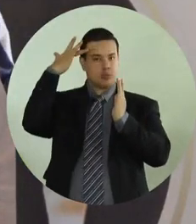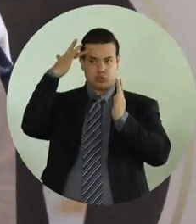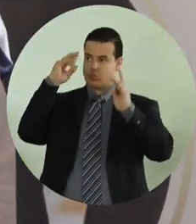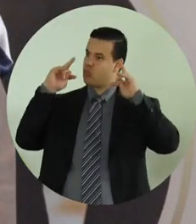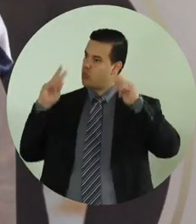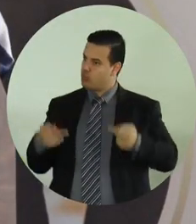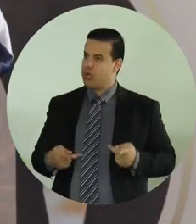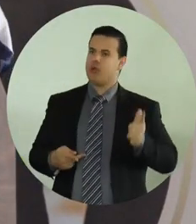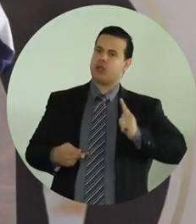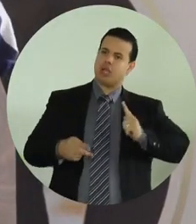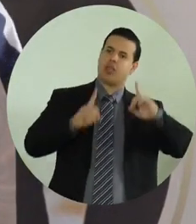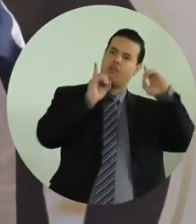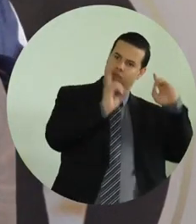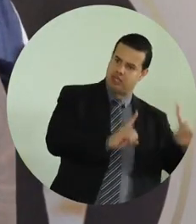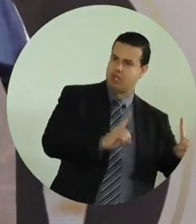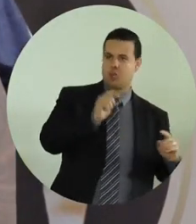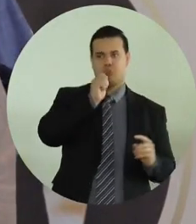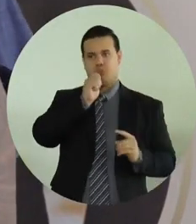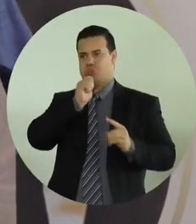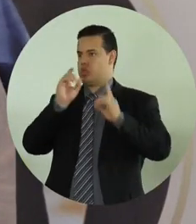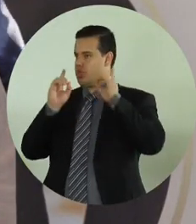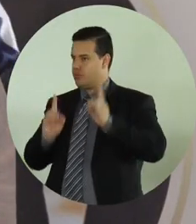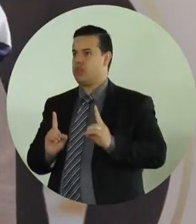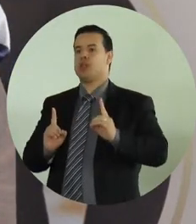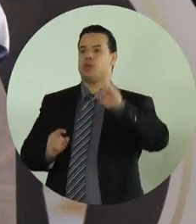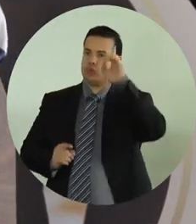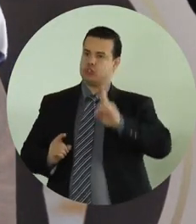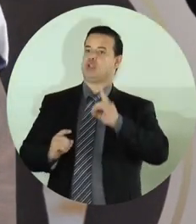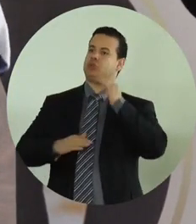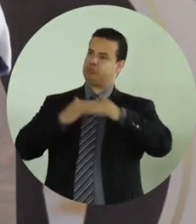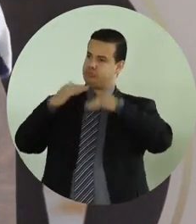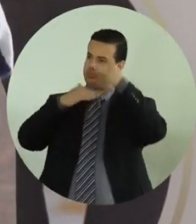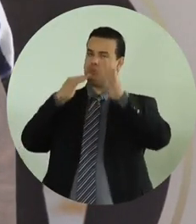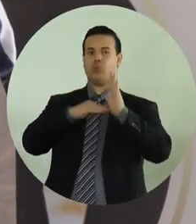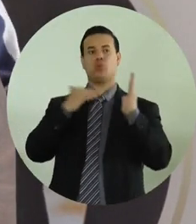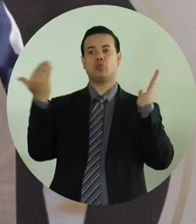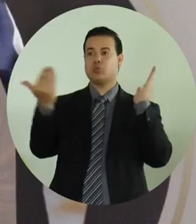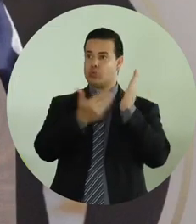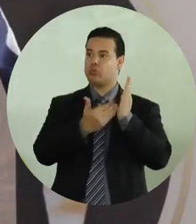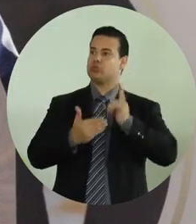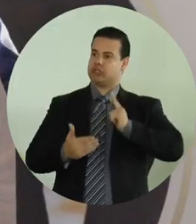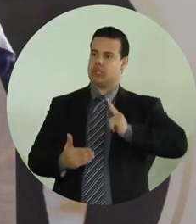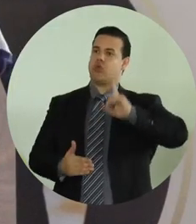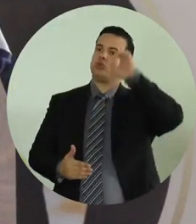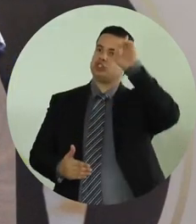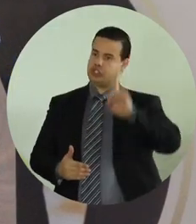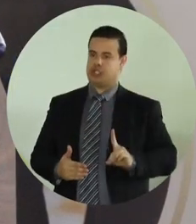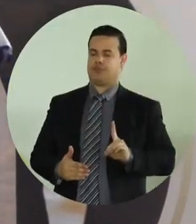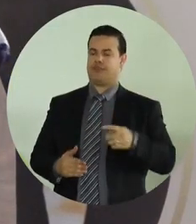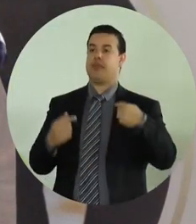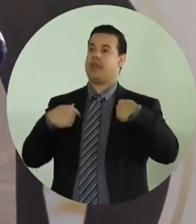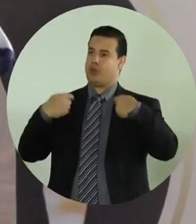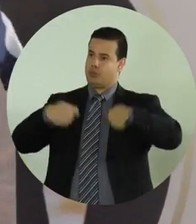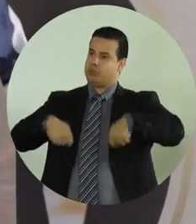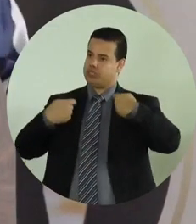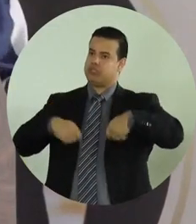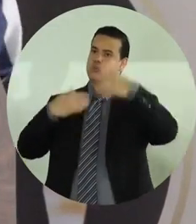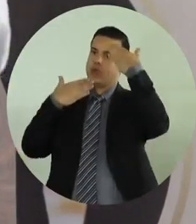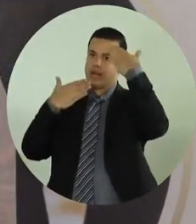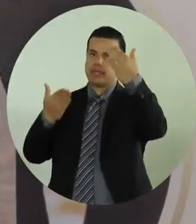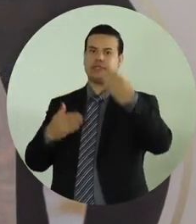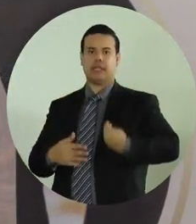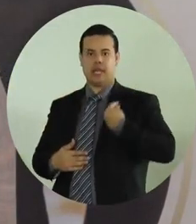sem deficiência. E quando eu falo de todos os humanos e de direitos, eu tenho que agradecer a presença do Marco